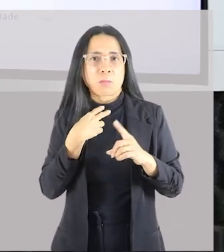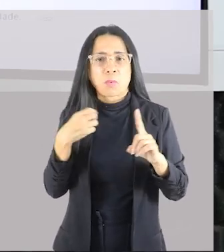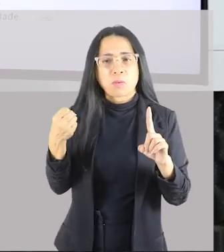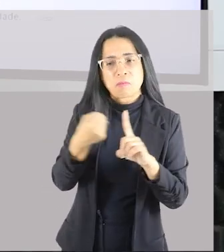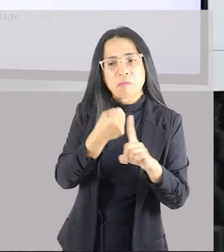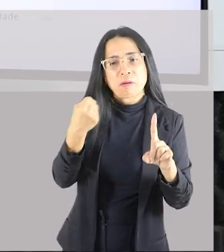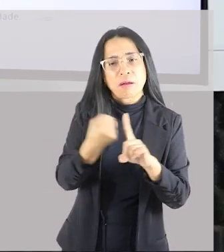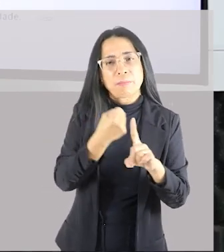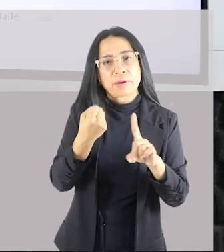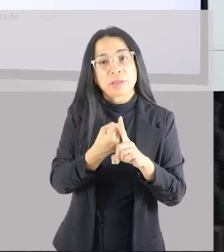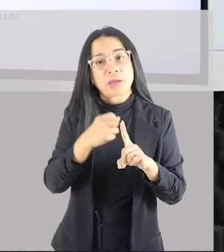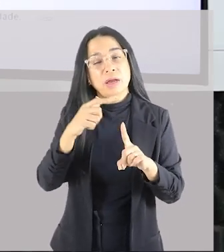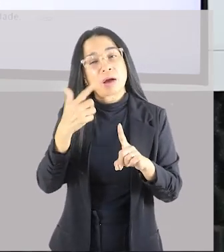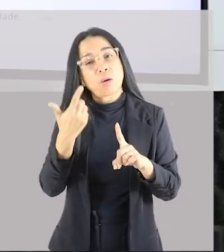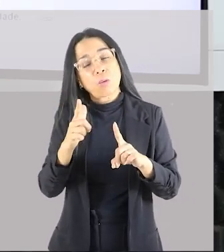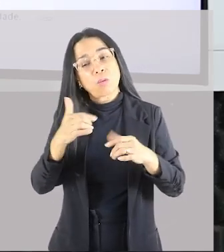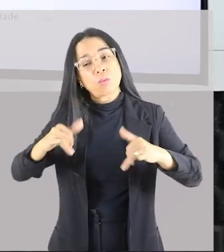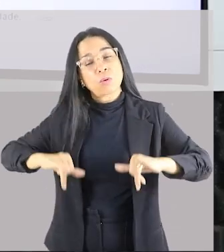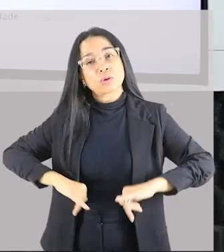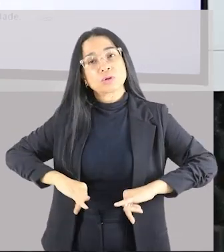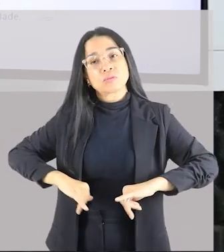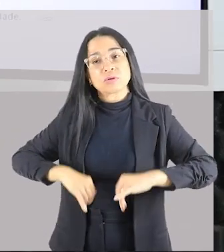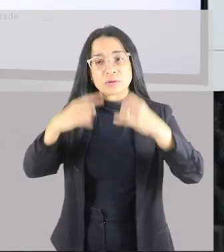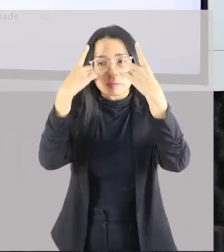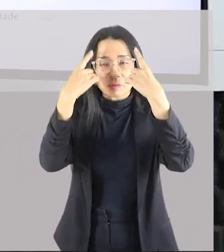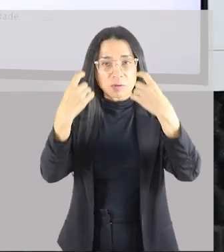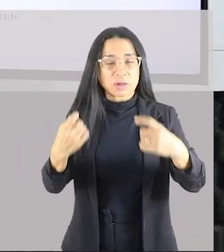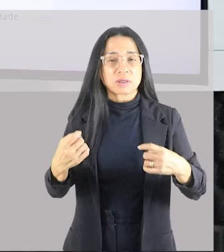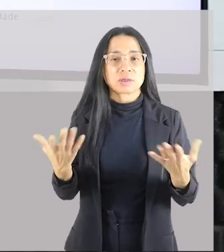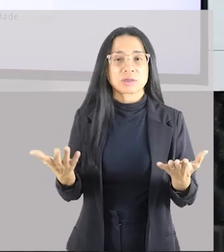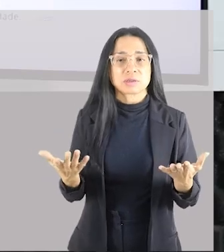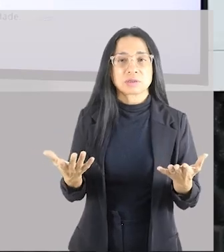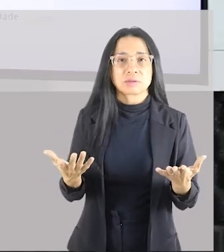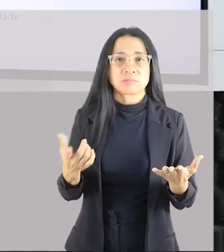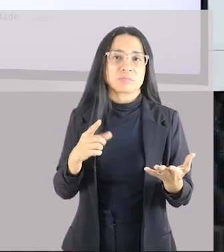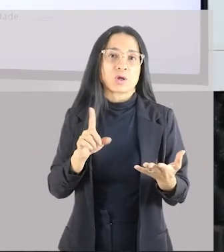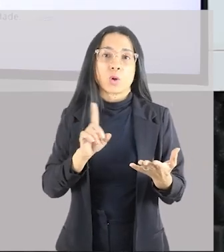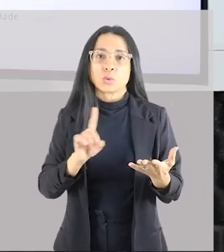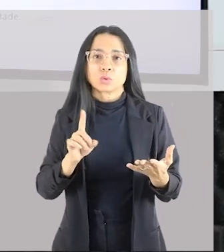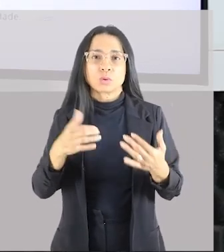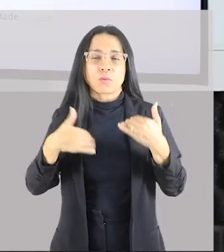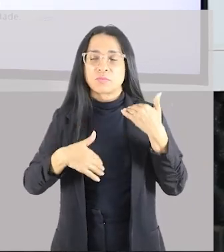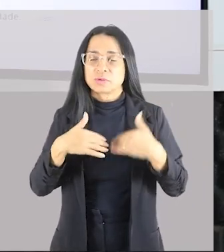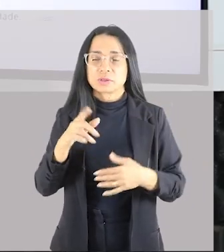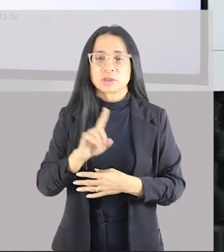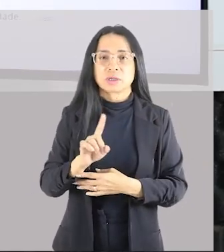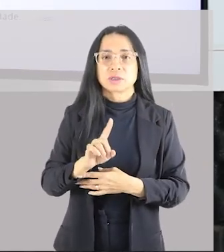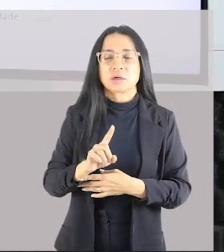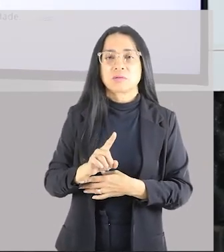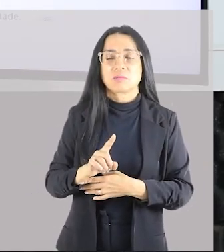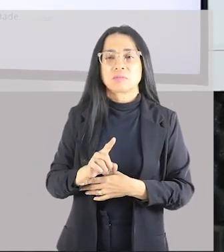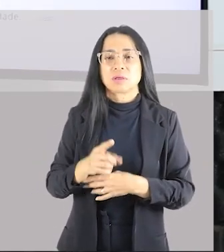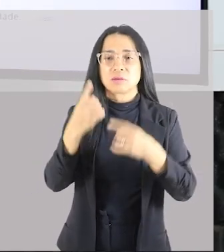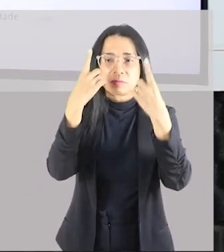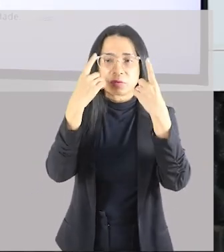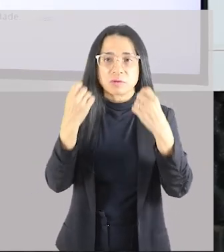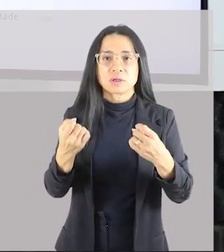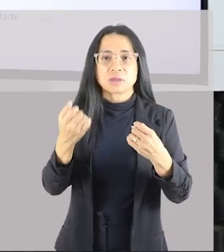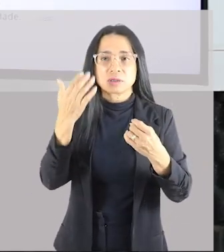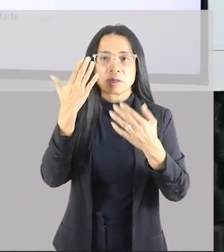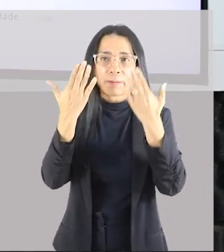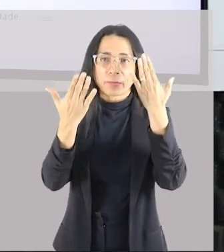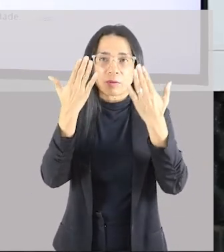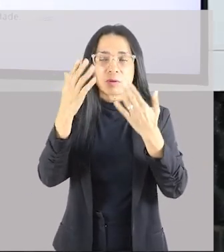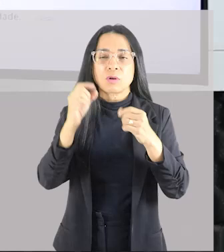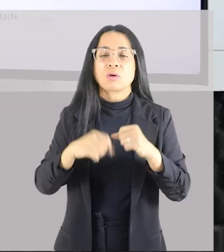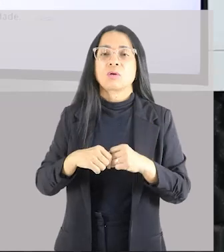de qualquer violência, porque a Lei Maria da Penha hoje não é só violência física, ela envolve violência patrimonial, violência psicológica, porque